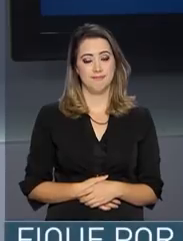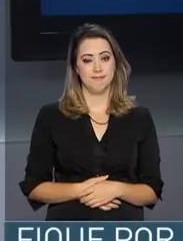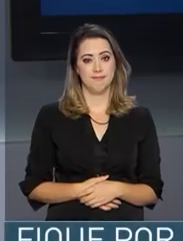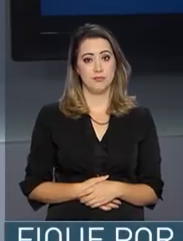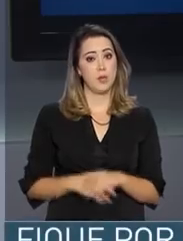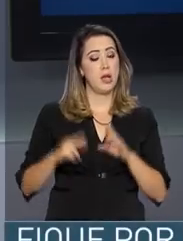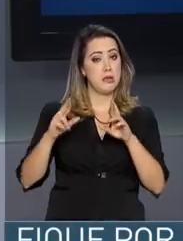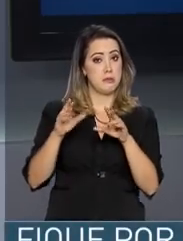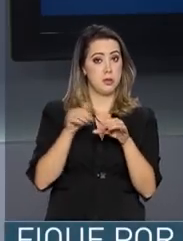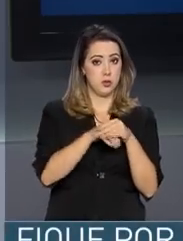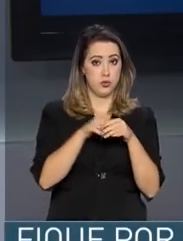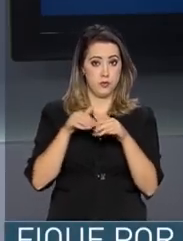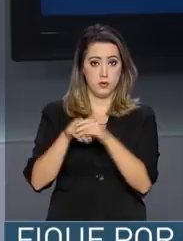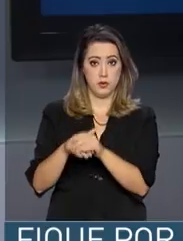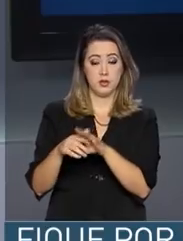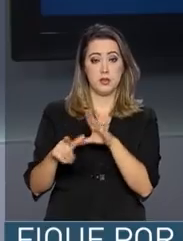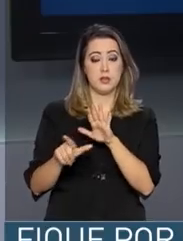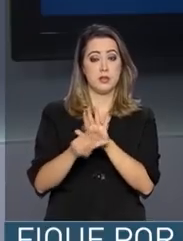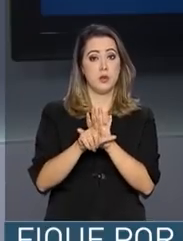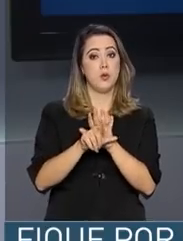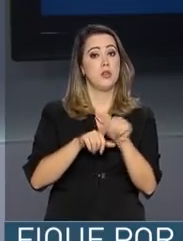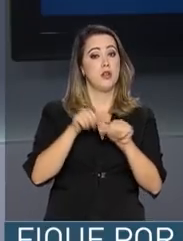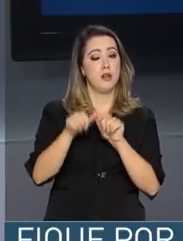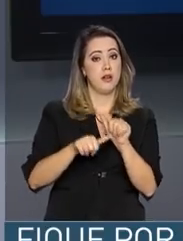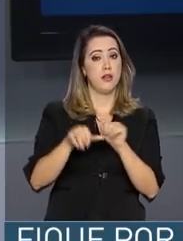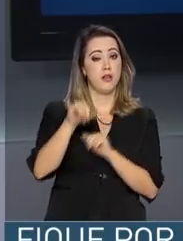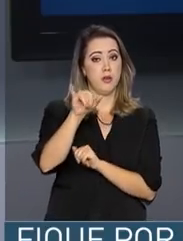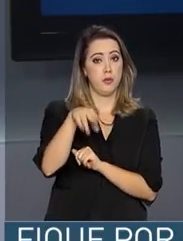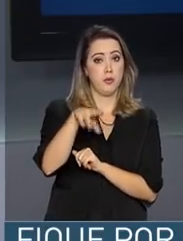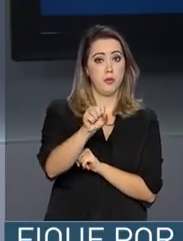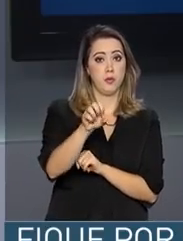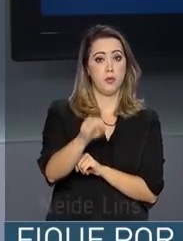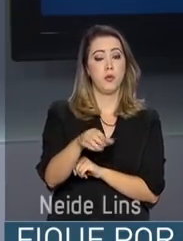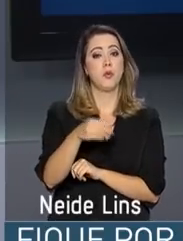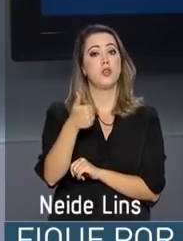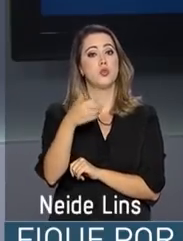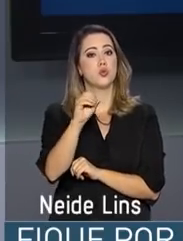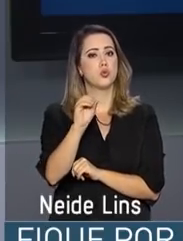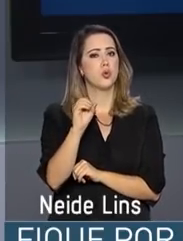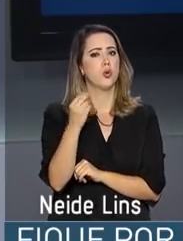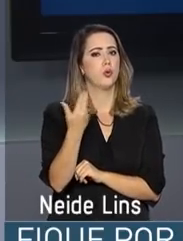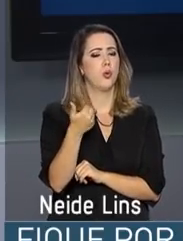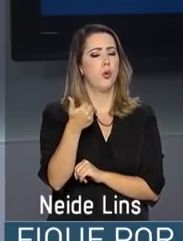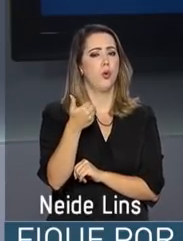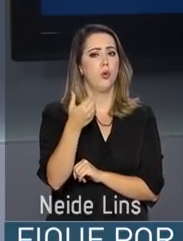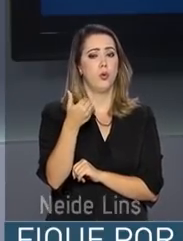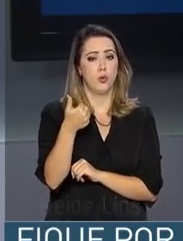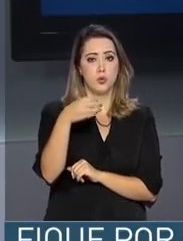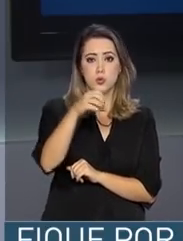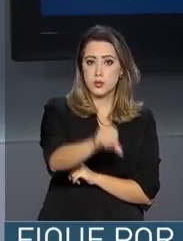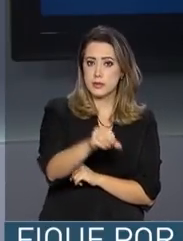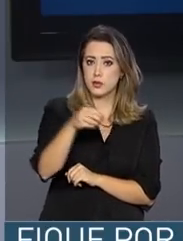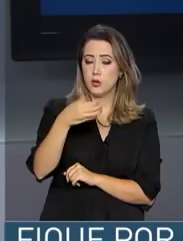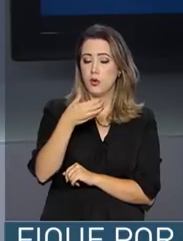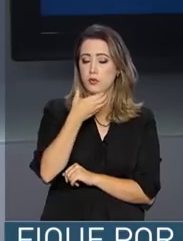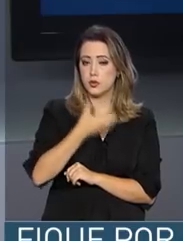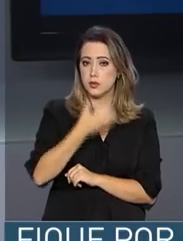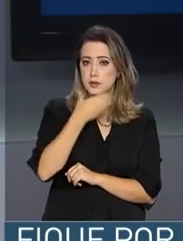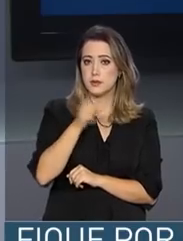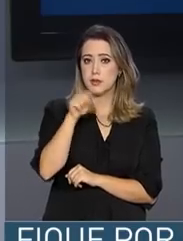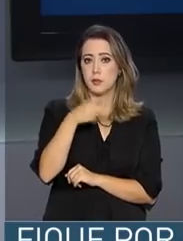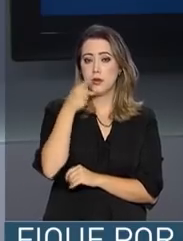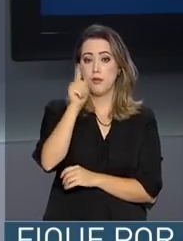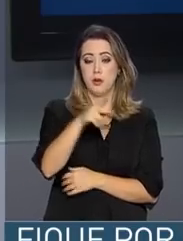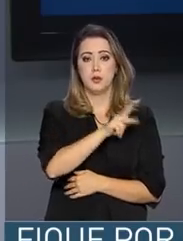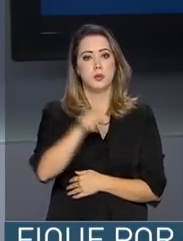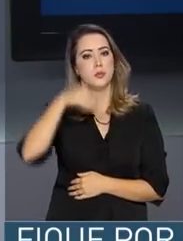A expectativa de votação da reforma da Previdência é para o dia 18 ou 19 de dezembro. A afirmação é do presidente da